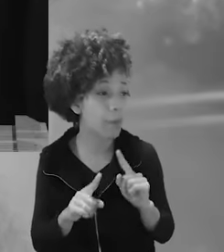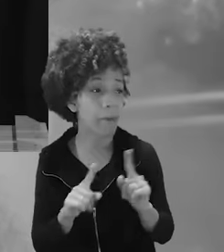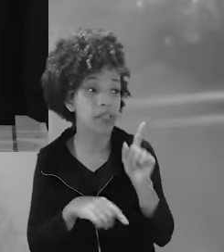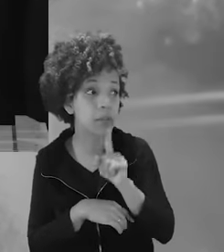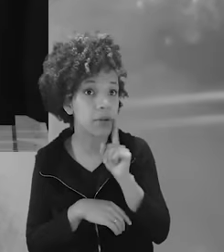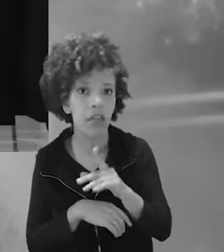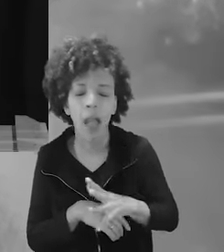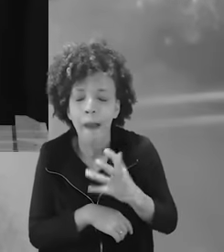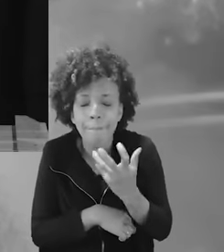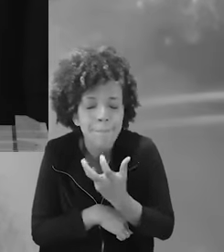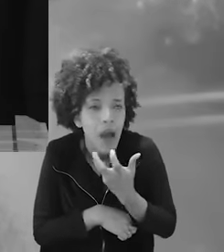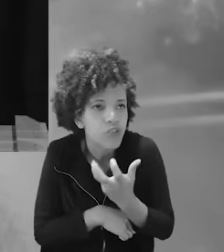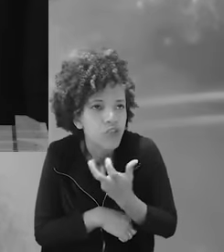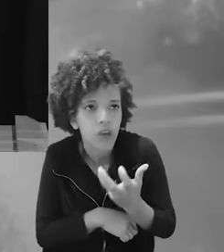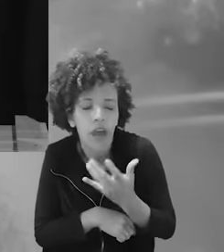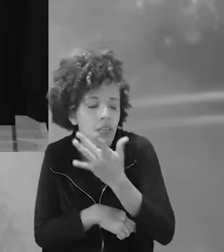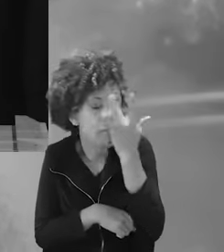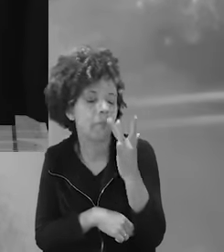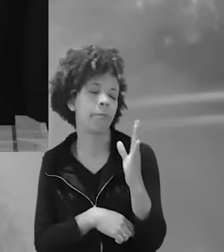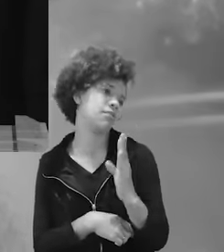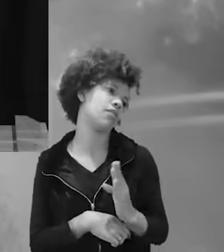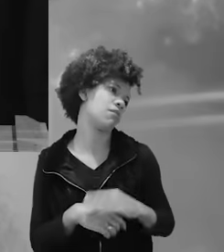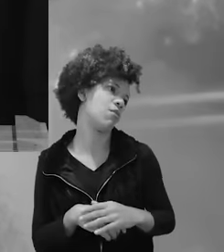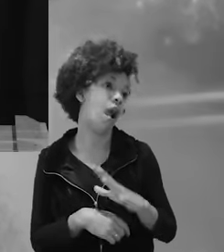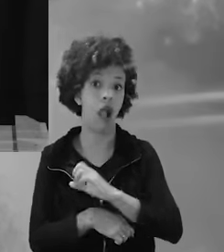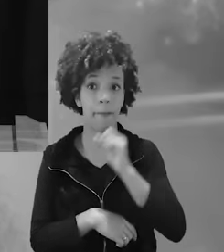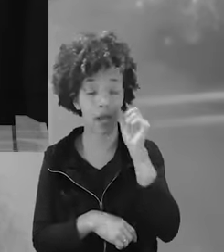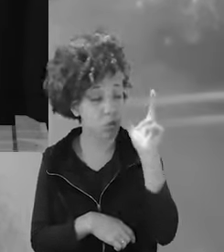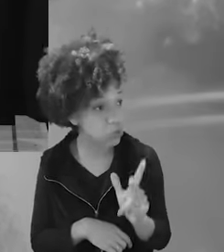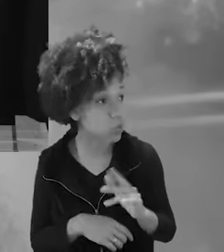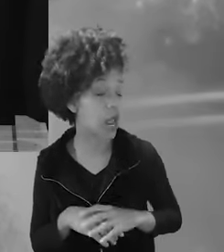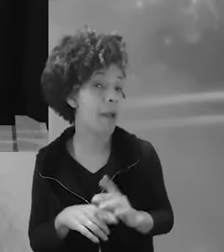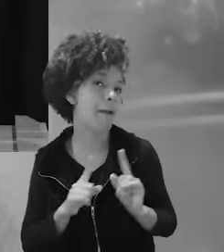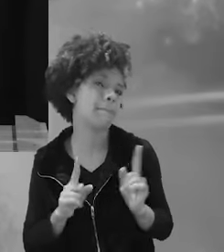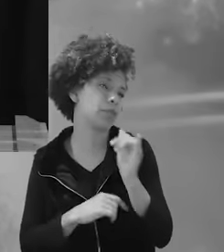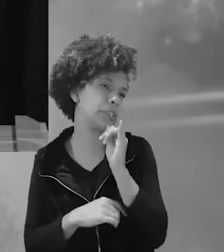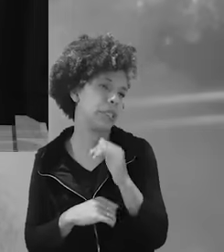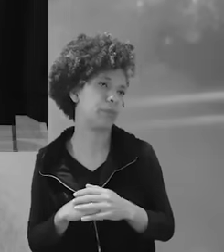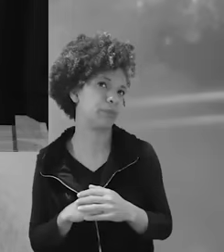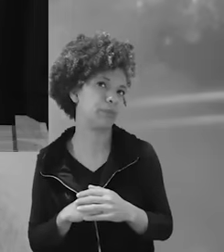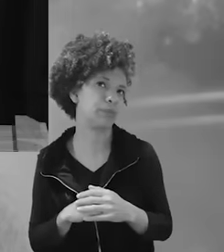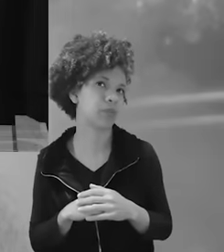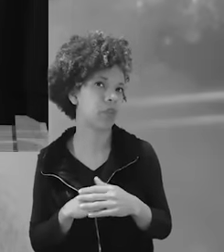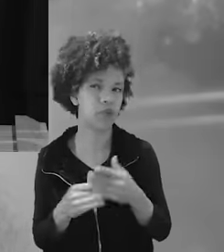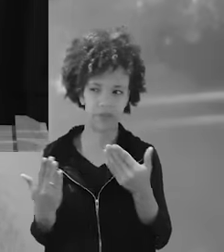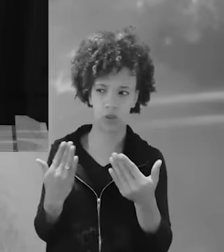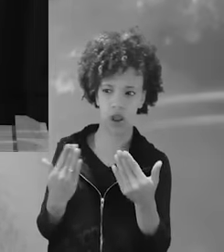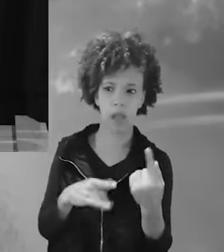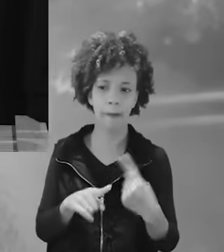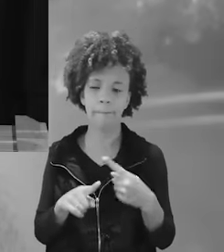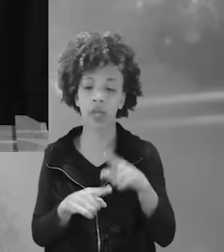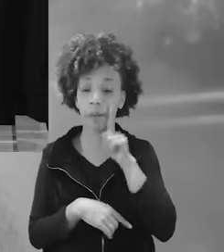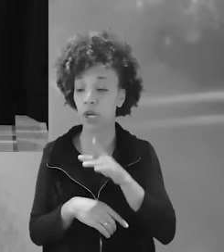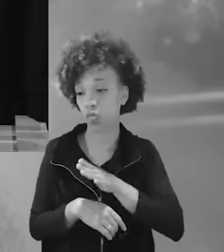é mas tem americano que apaixonado por brasileira ama Nossa cultura tanto que assim quando